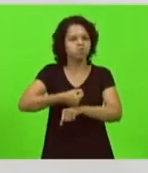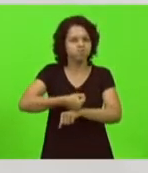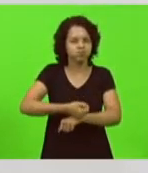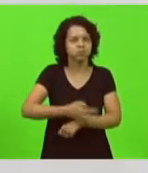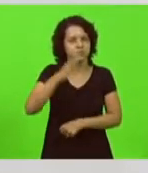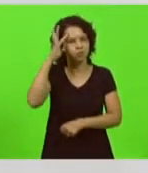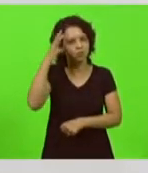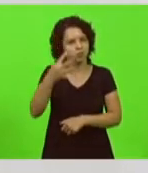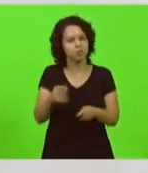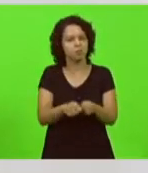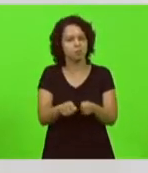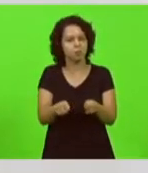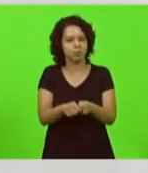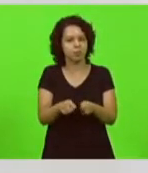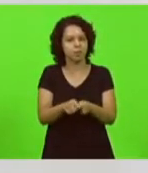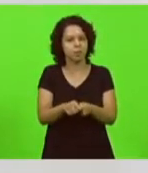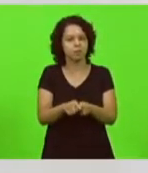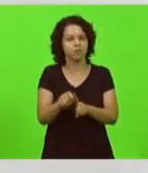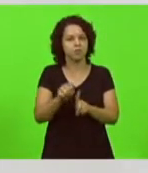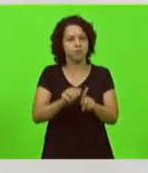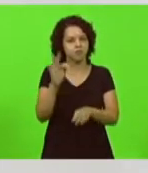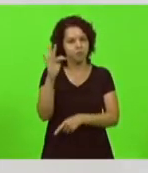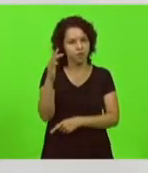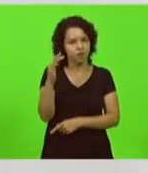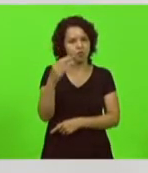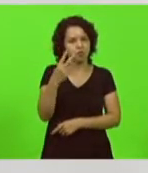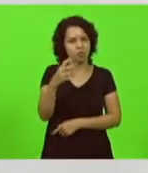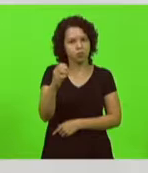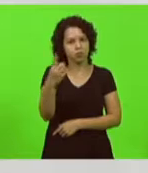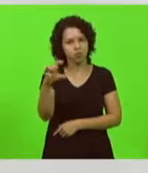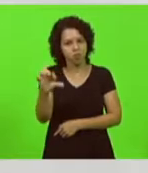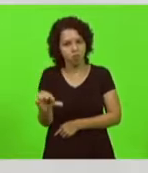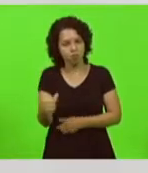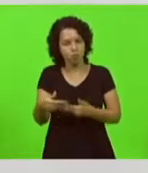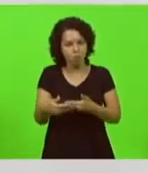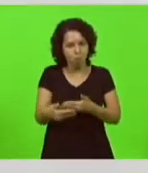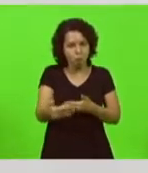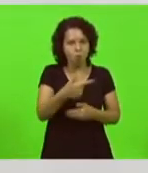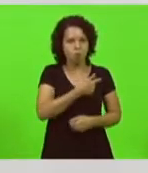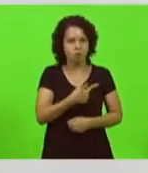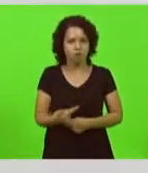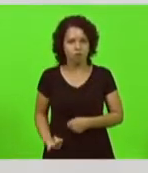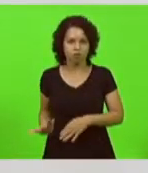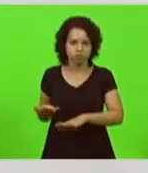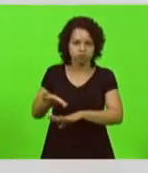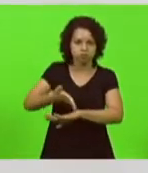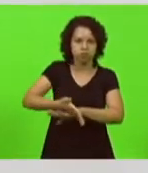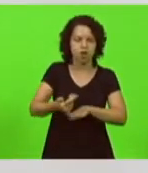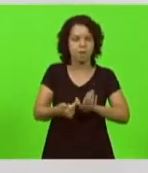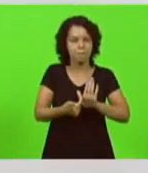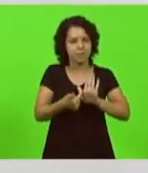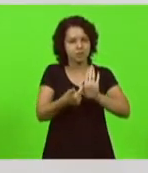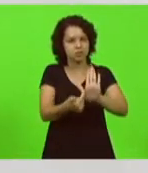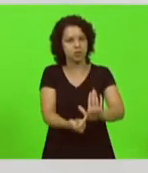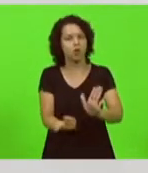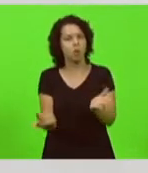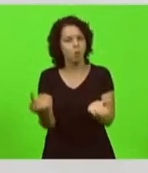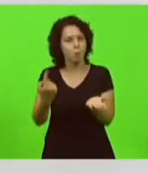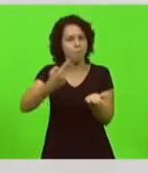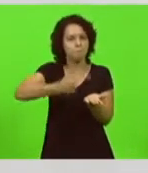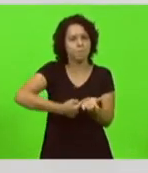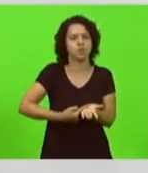de 2019, início do nosso governo, aqui estivemos para apresentar nossos compromissos e uma carta